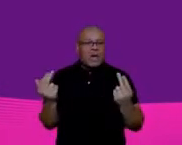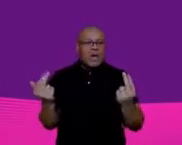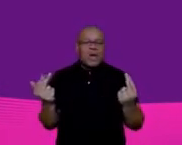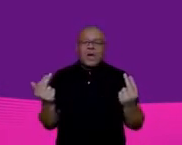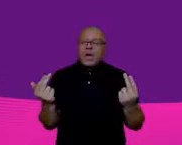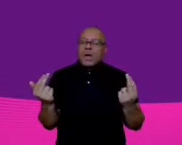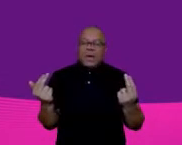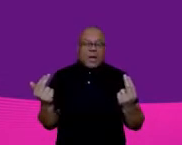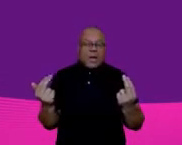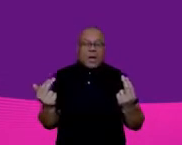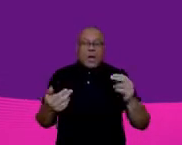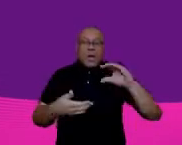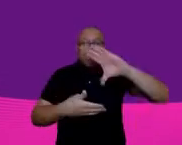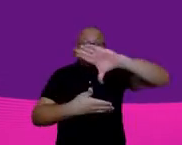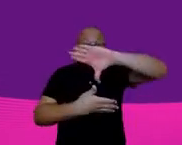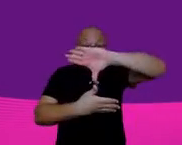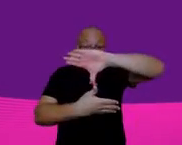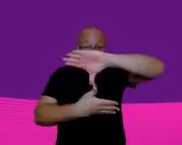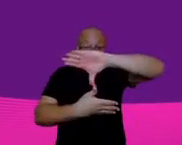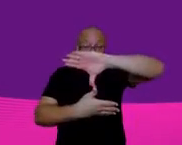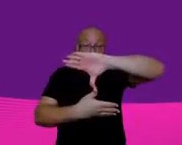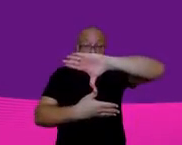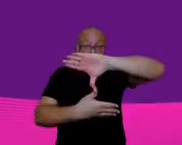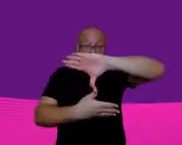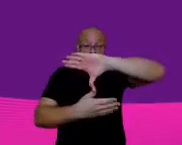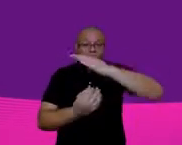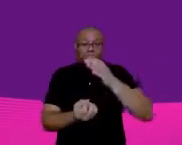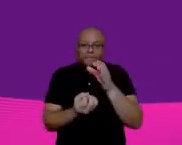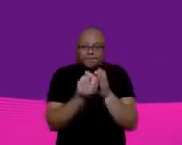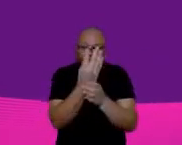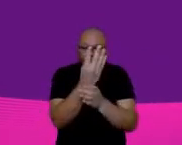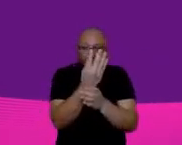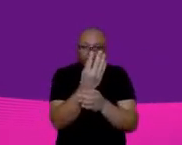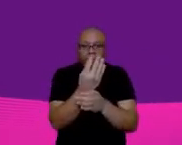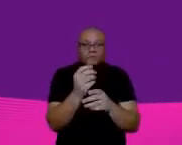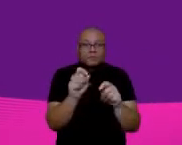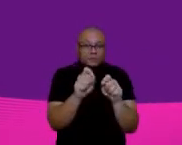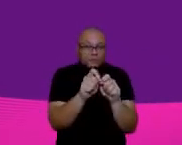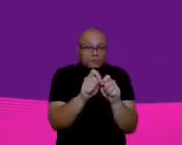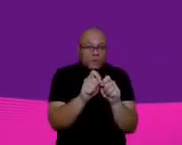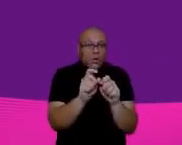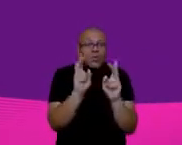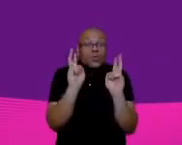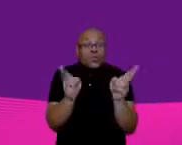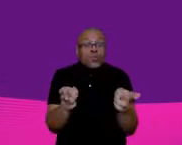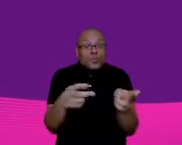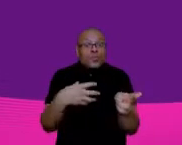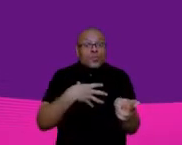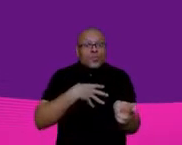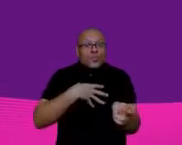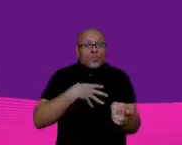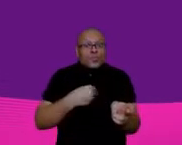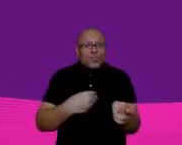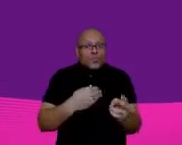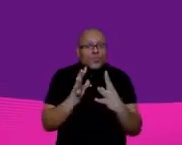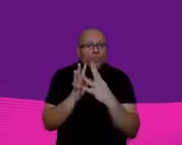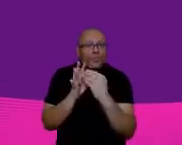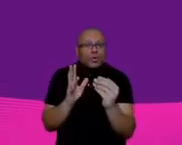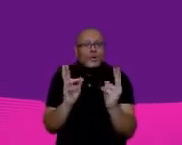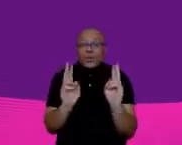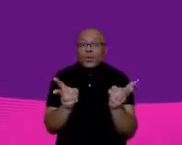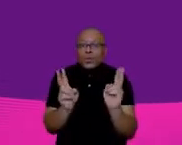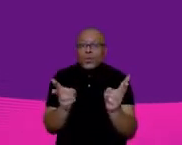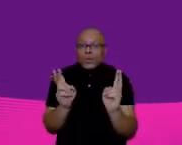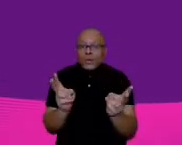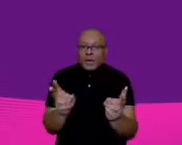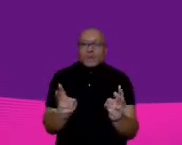eu criei. Então, assim, a fresagem é a mesma, nós colocamos o cup, e